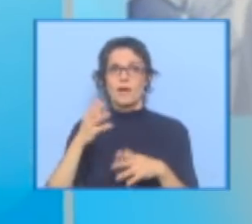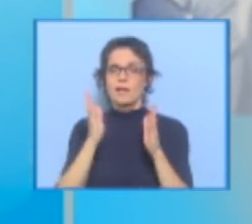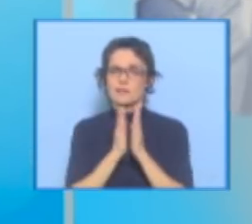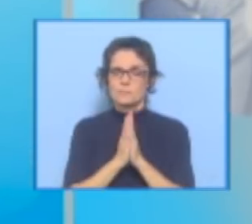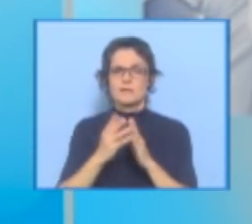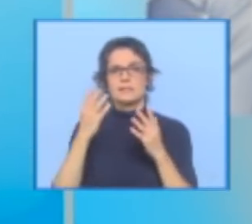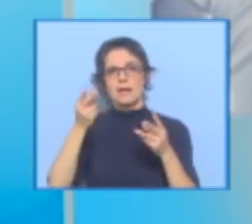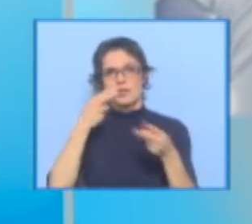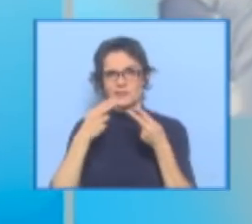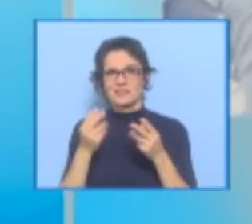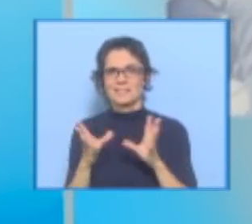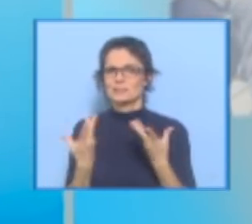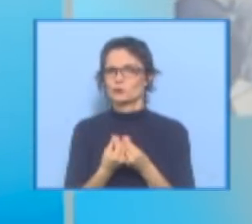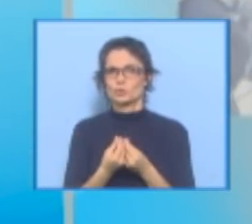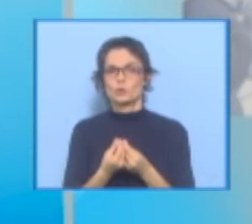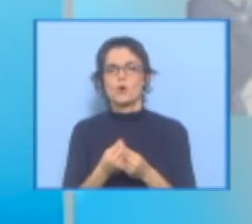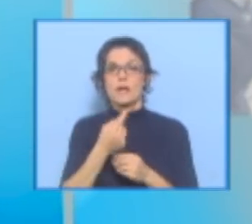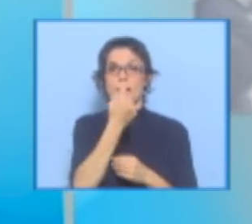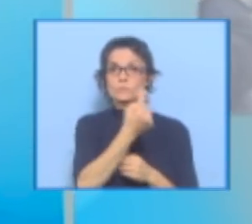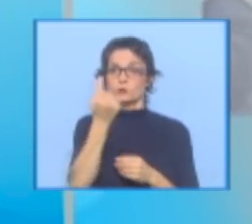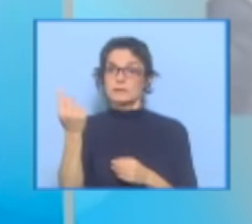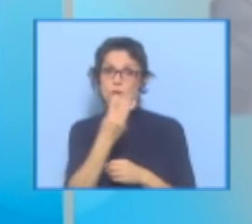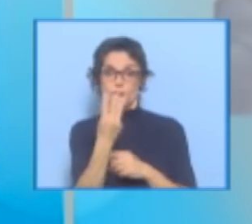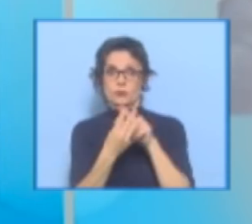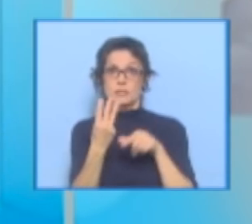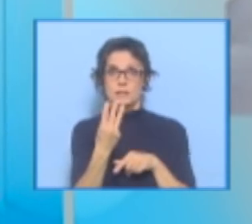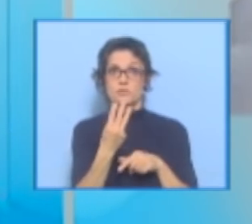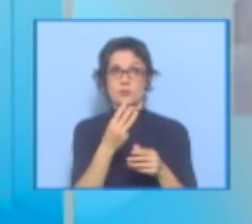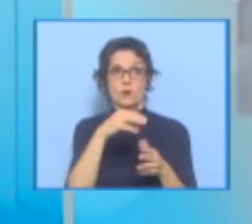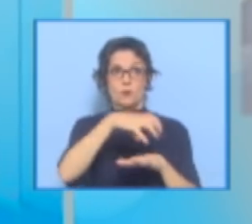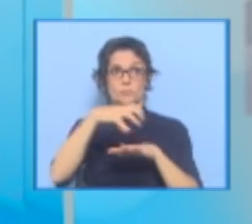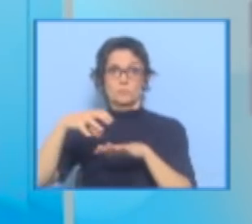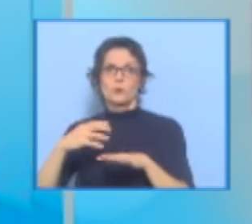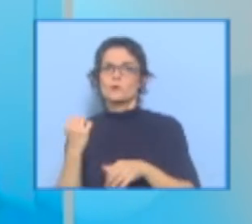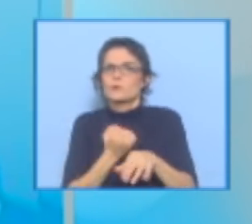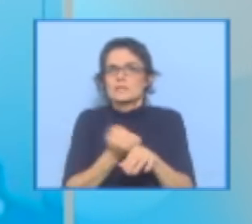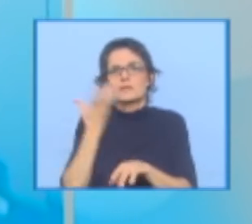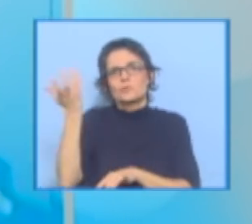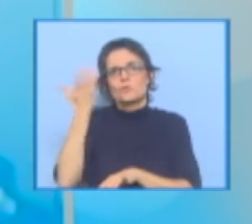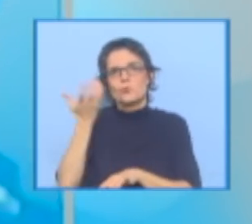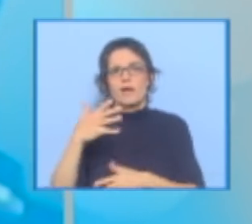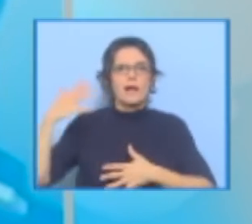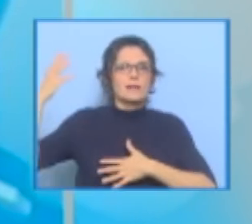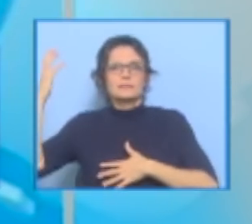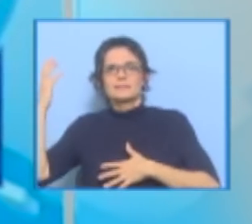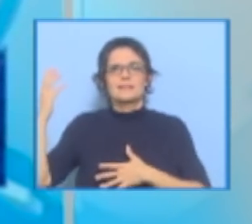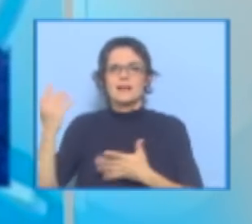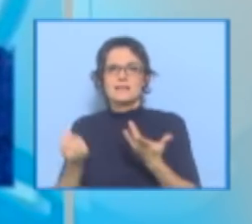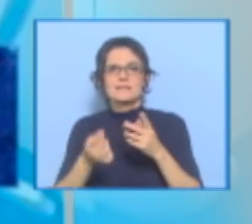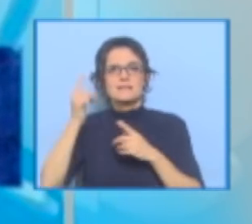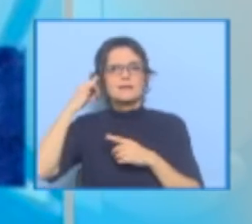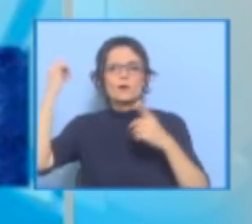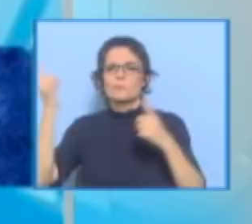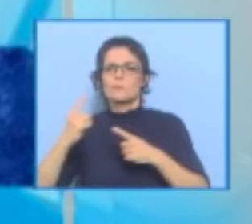cada um dos polos traz uma atividade cultural, uma dança, uma música das suas regiões, para também